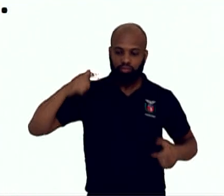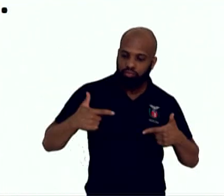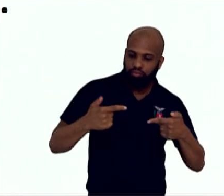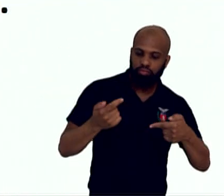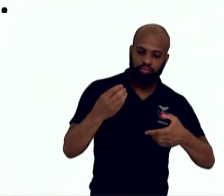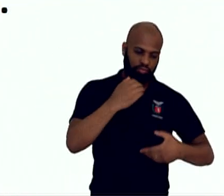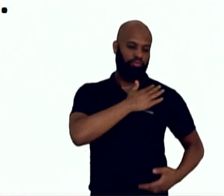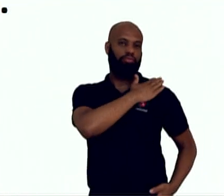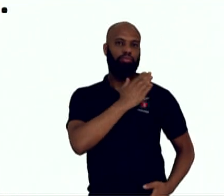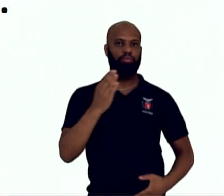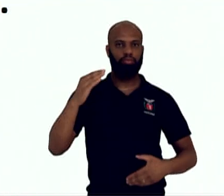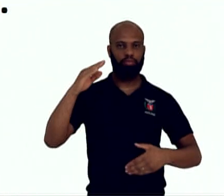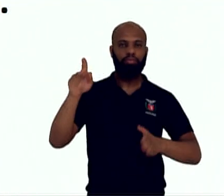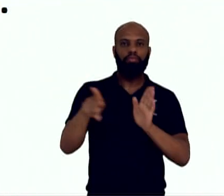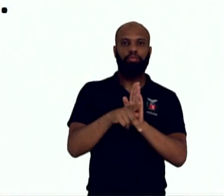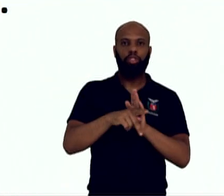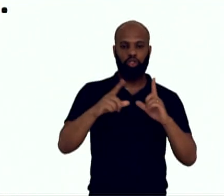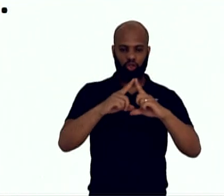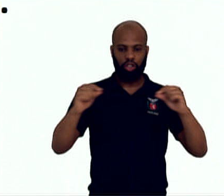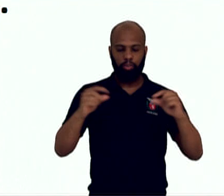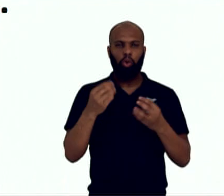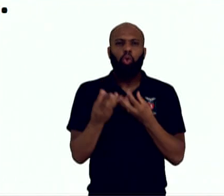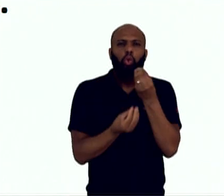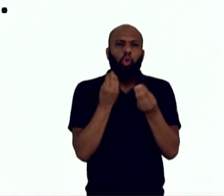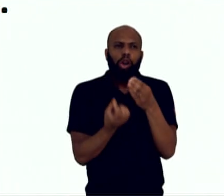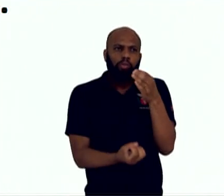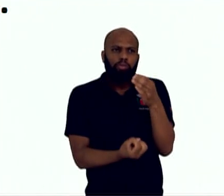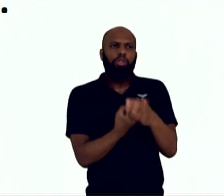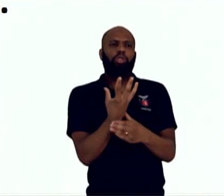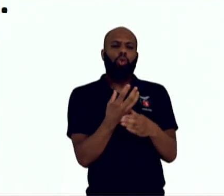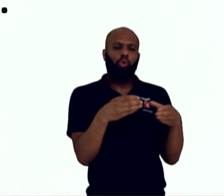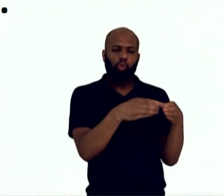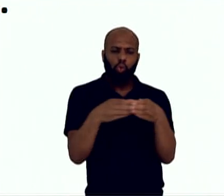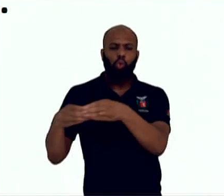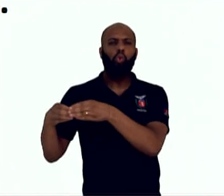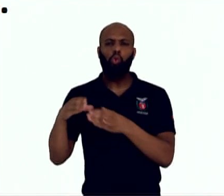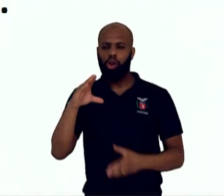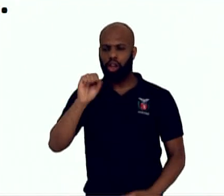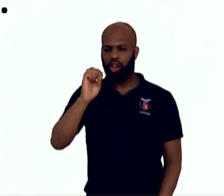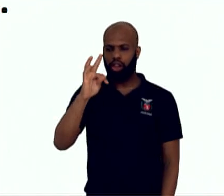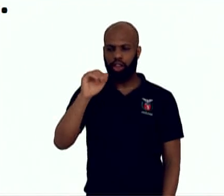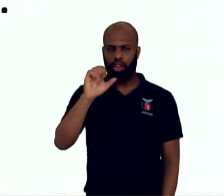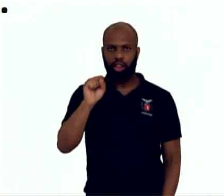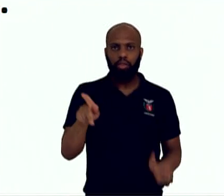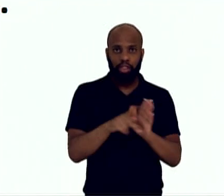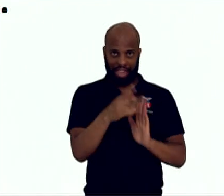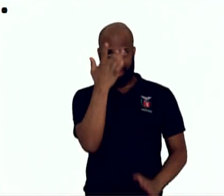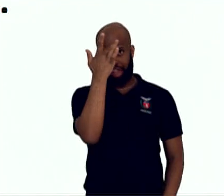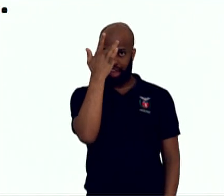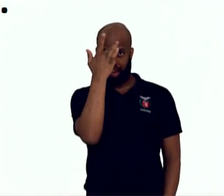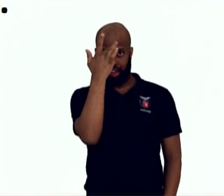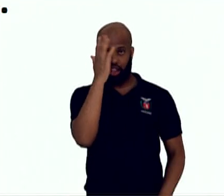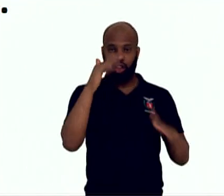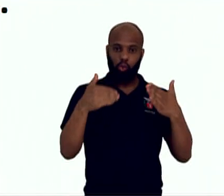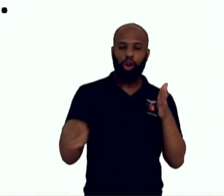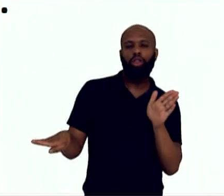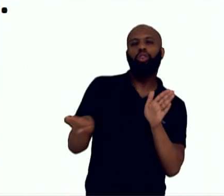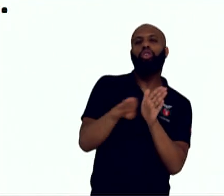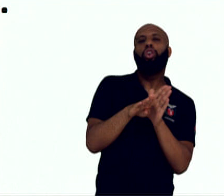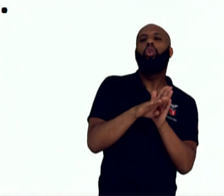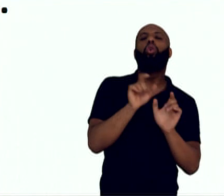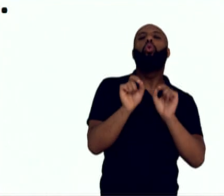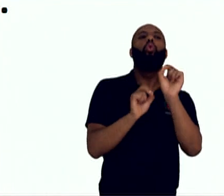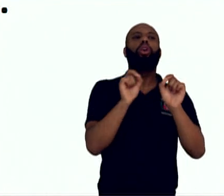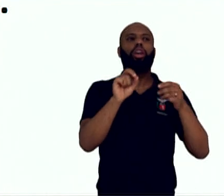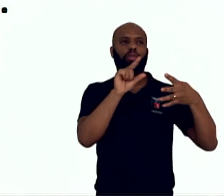Quando surgiu a organização social em castas na Índia? Acabamos de ver no slide passado. Quando o povo ariano chegou na região, com o Gandhi,